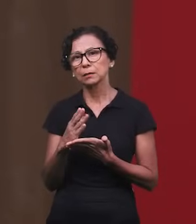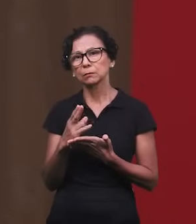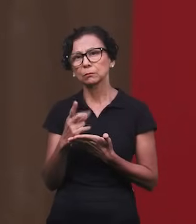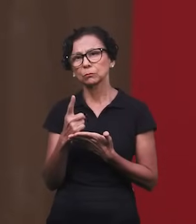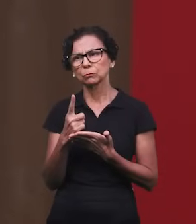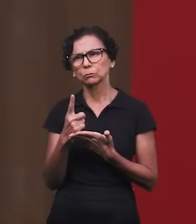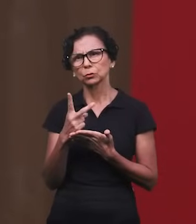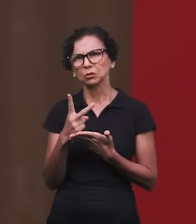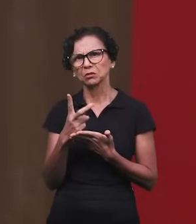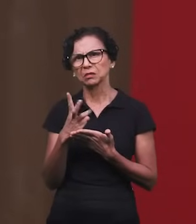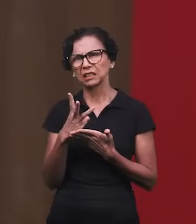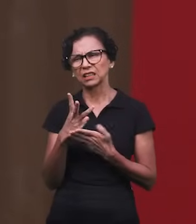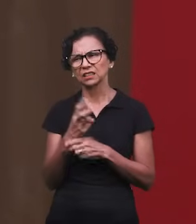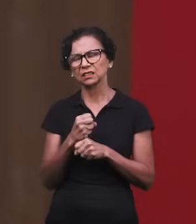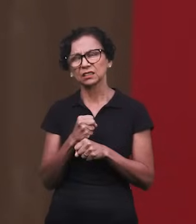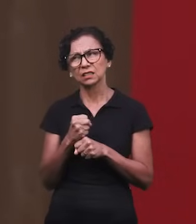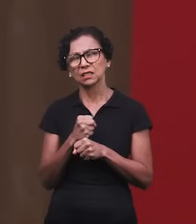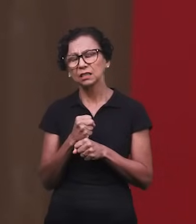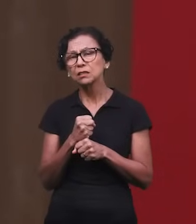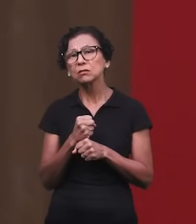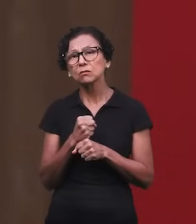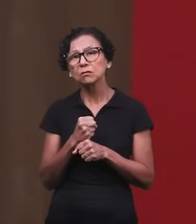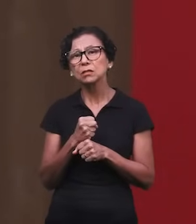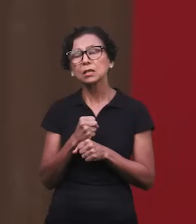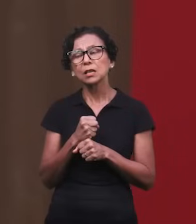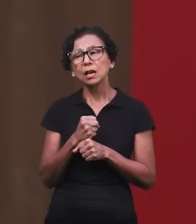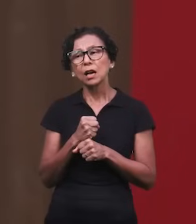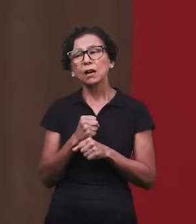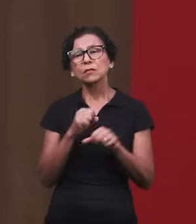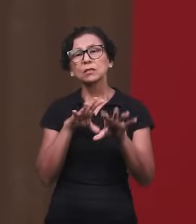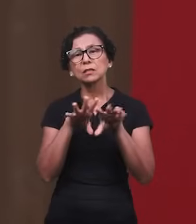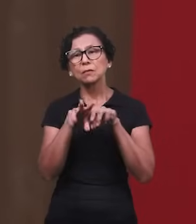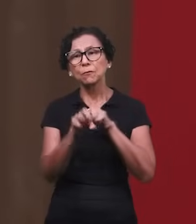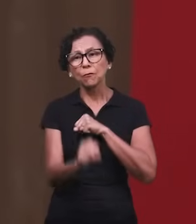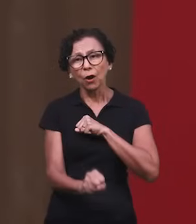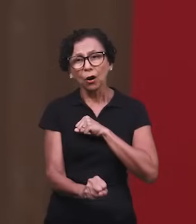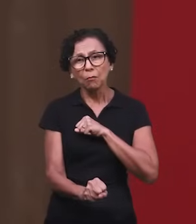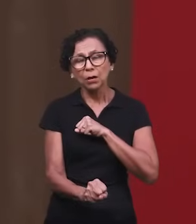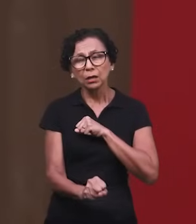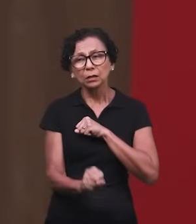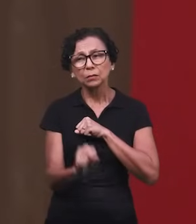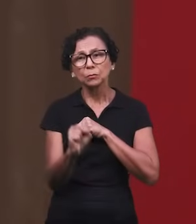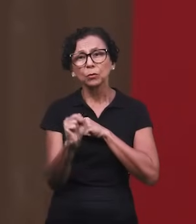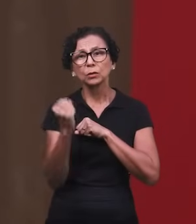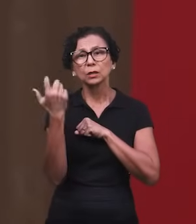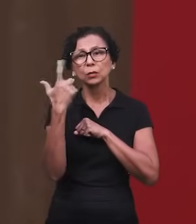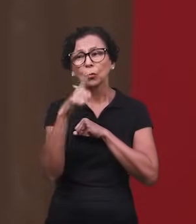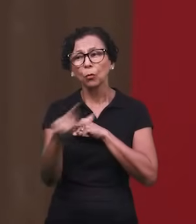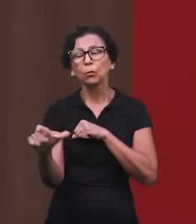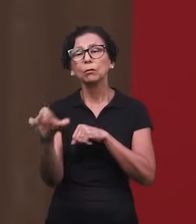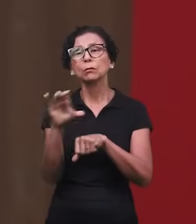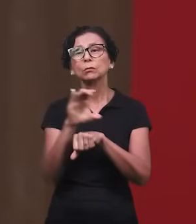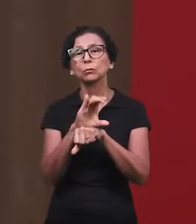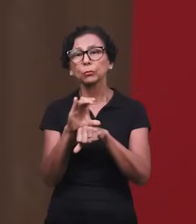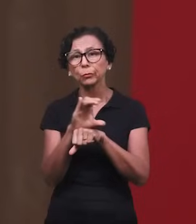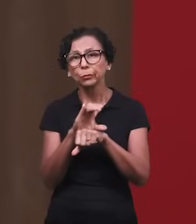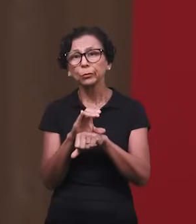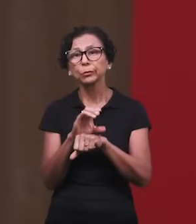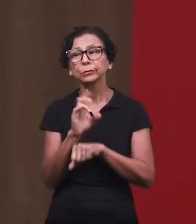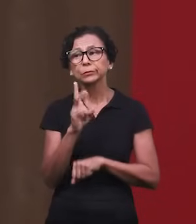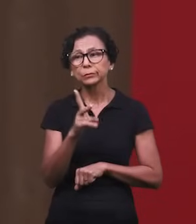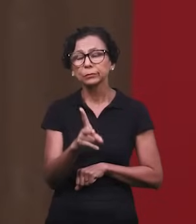faz 2 anos, 3 anos, e mesmo que você conclua, você já vai ter que fazer outro curso, você tem que se reciclar o tempo